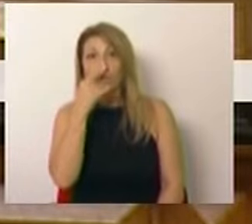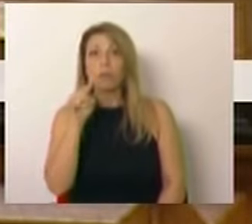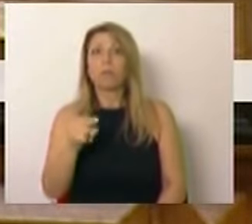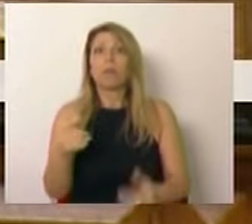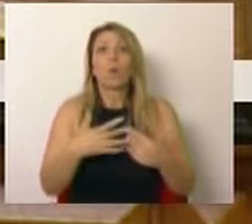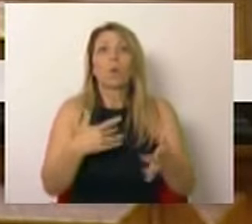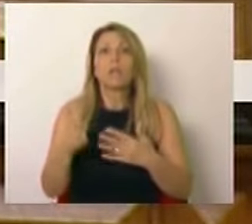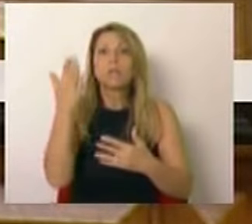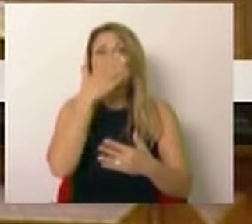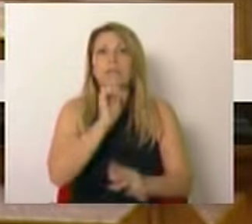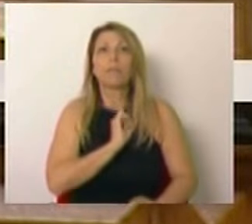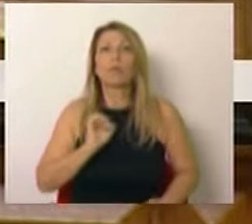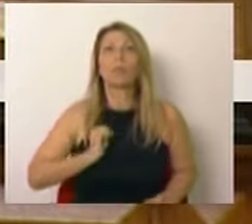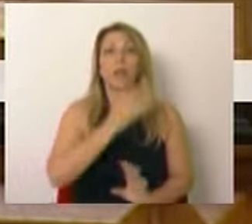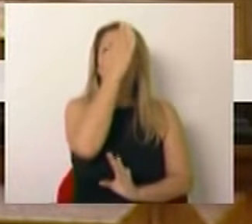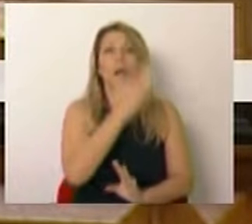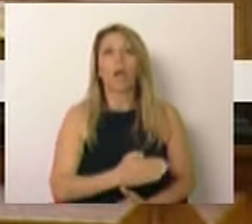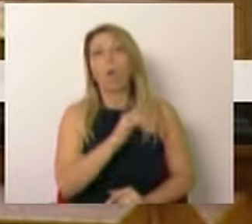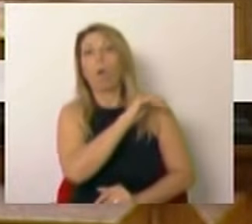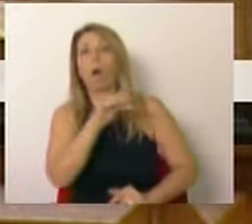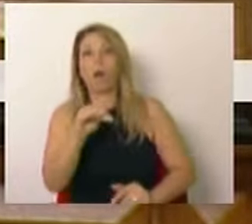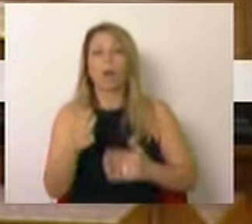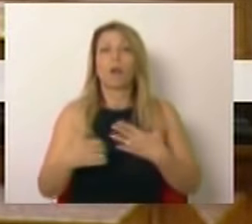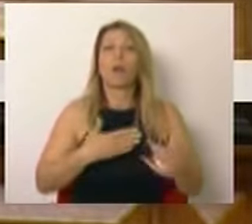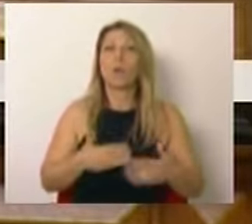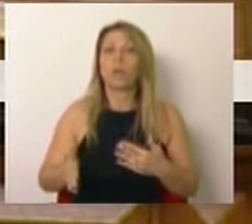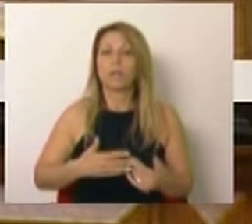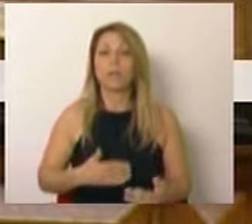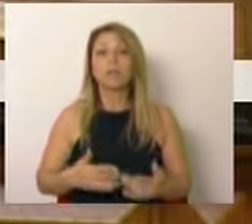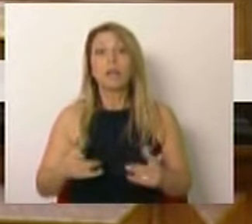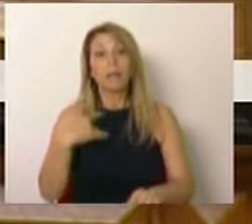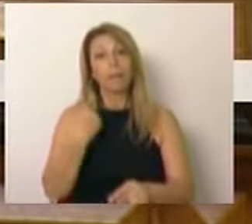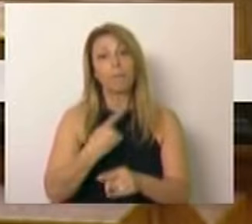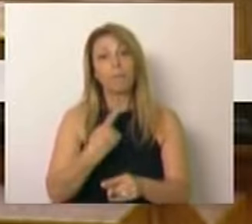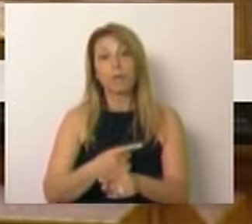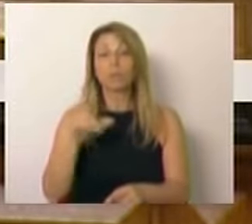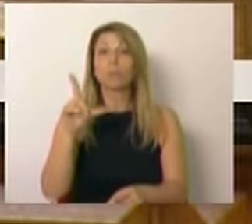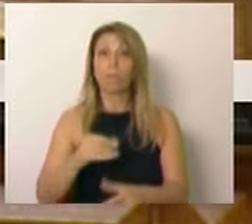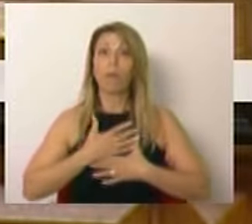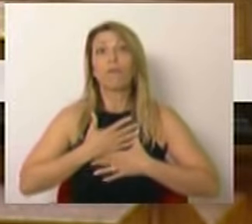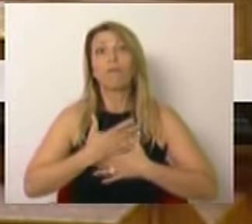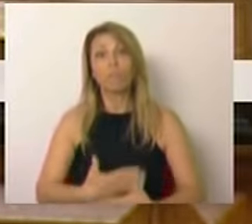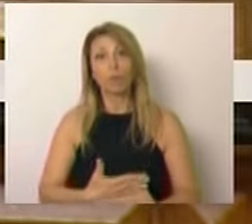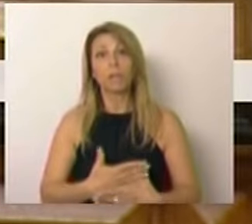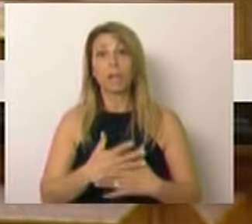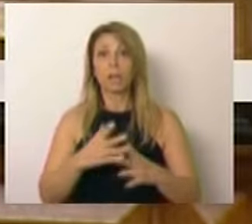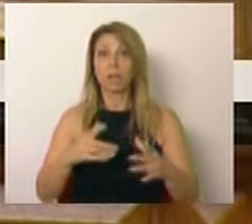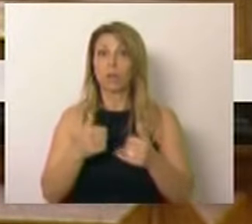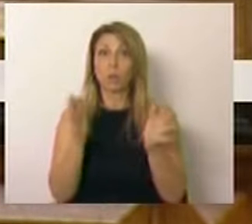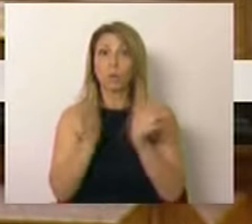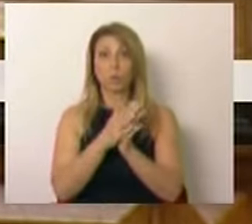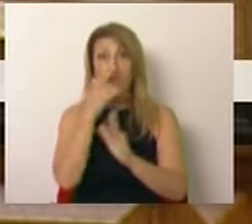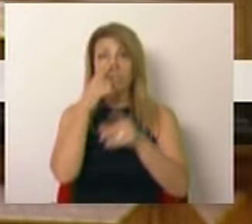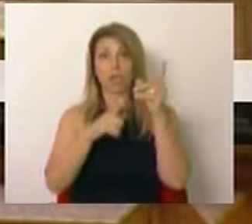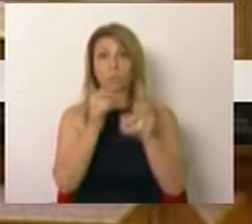em propriedade horizontal ou vertical e independentemente também da vontade de todos os